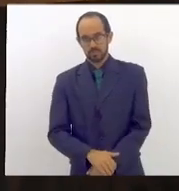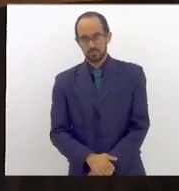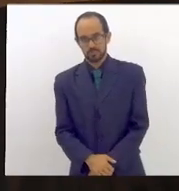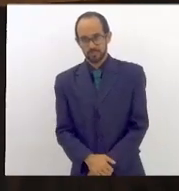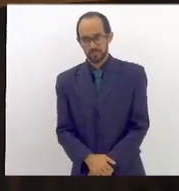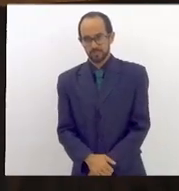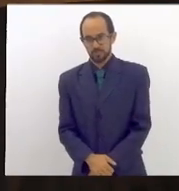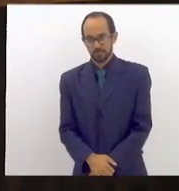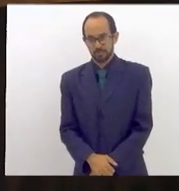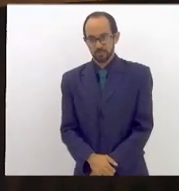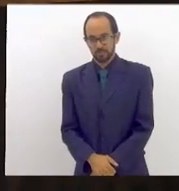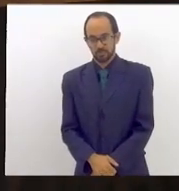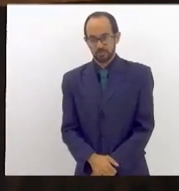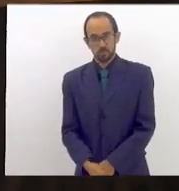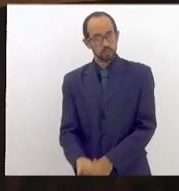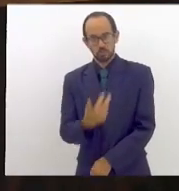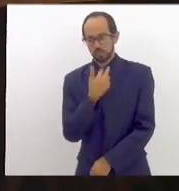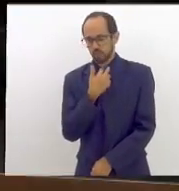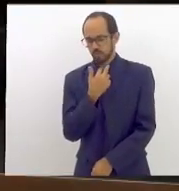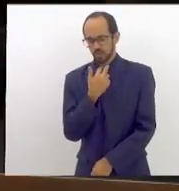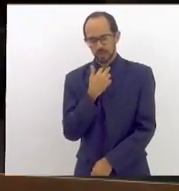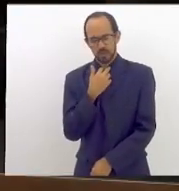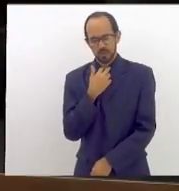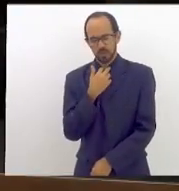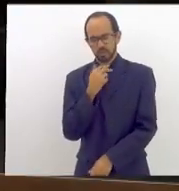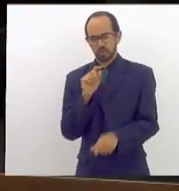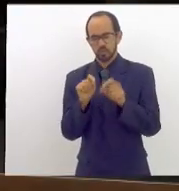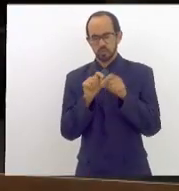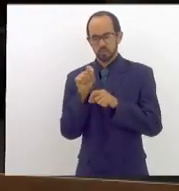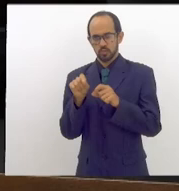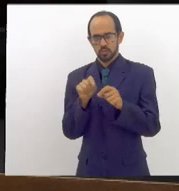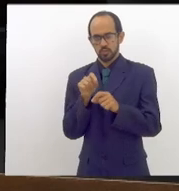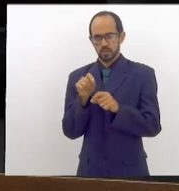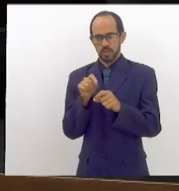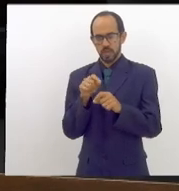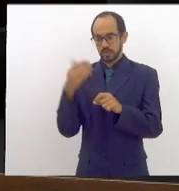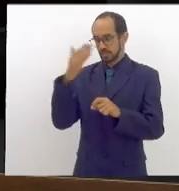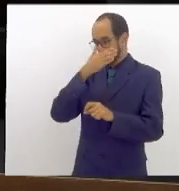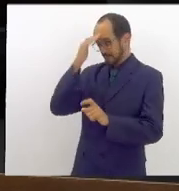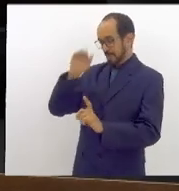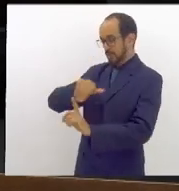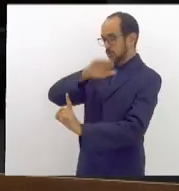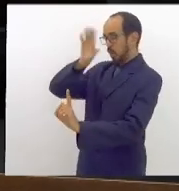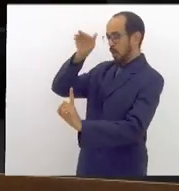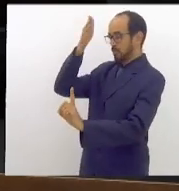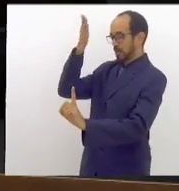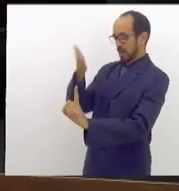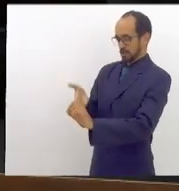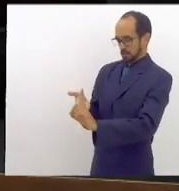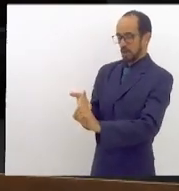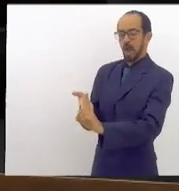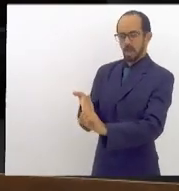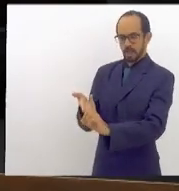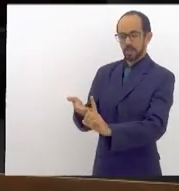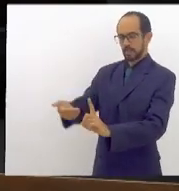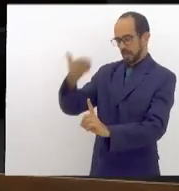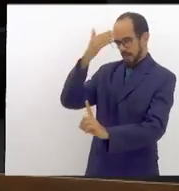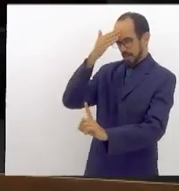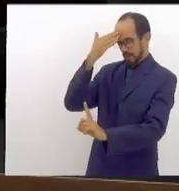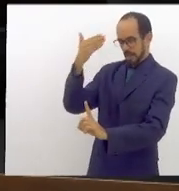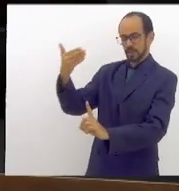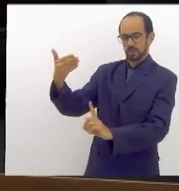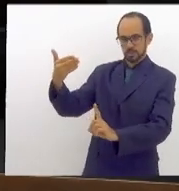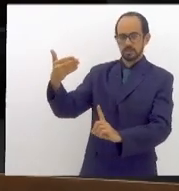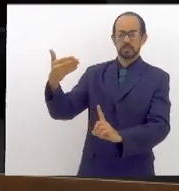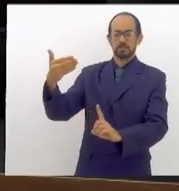não poderíamos deixar de prestar Nossa homenagem e registrar o nosso agradecimento